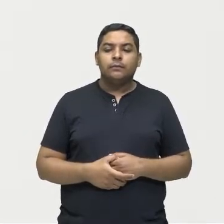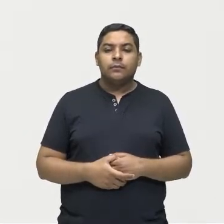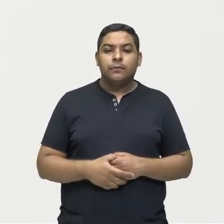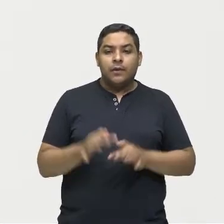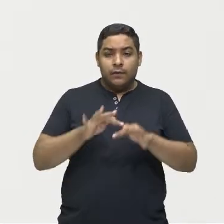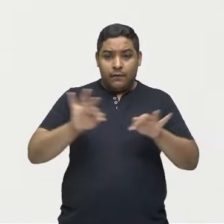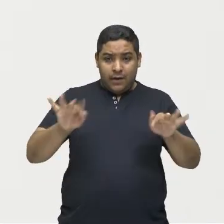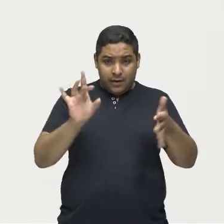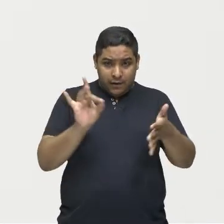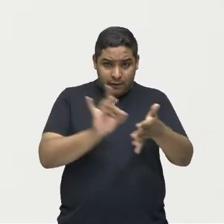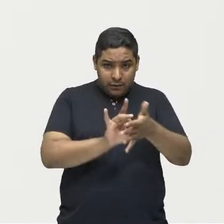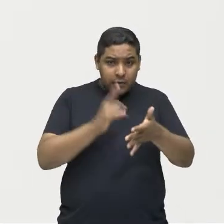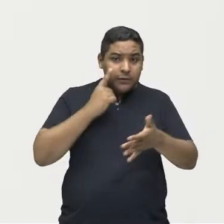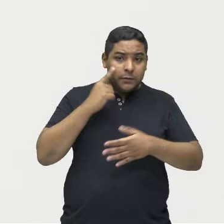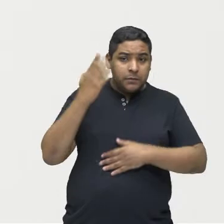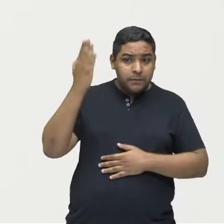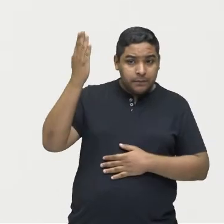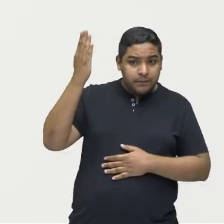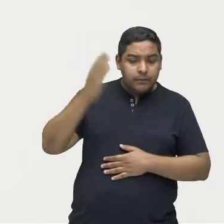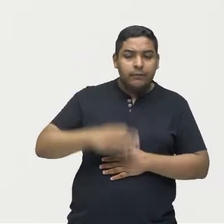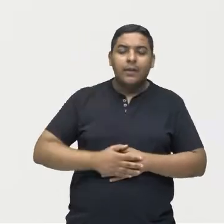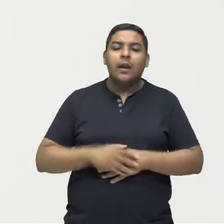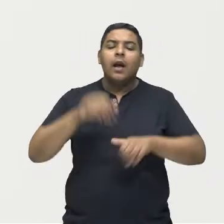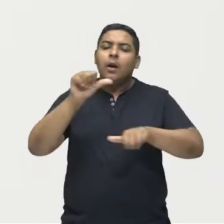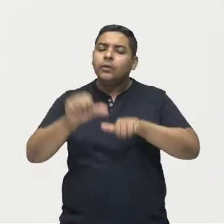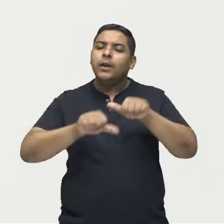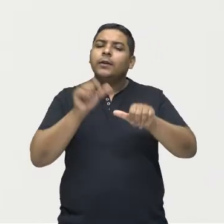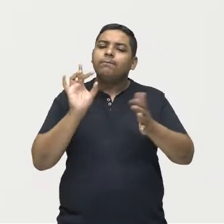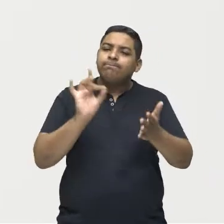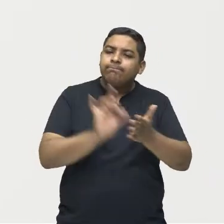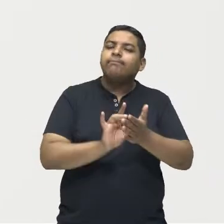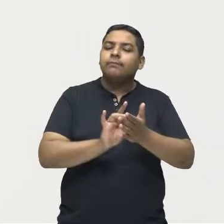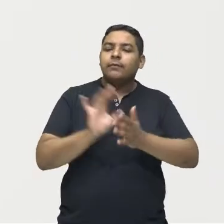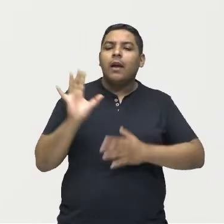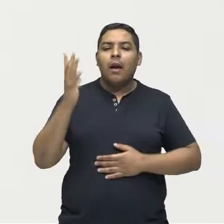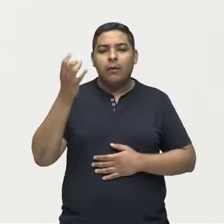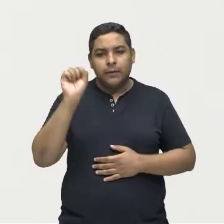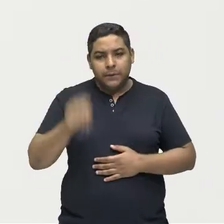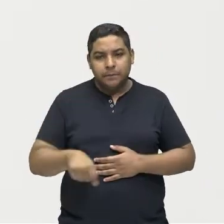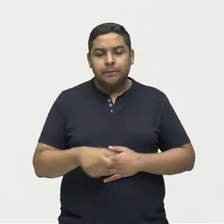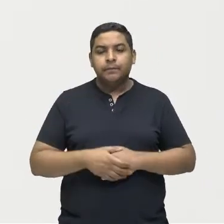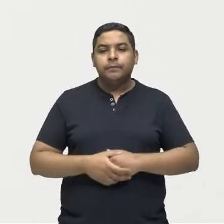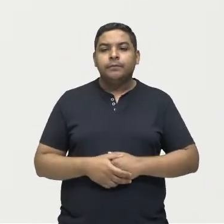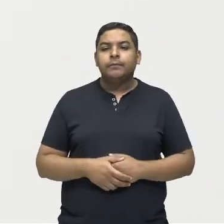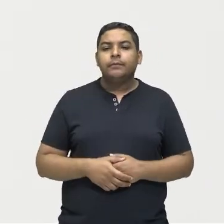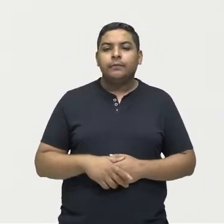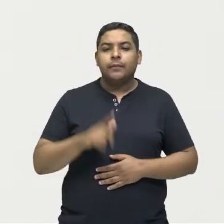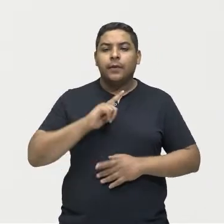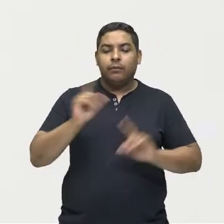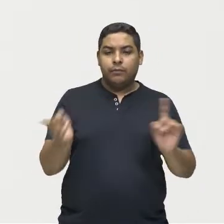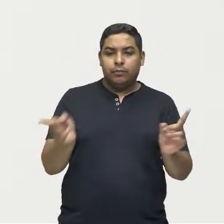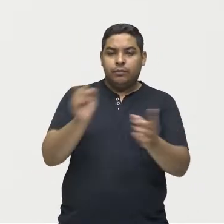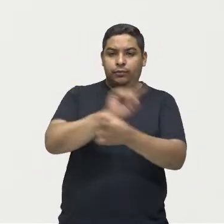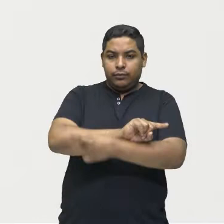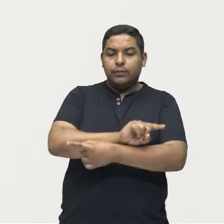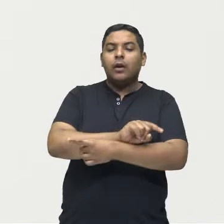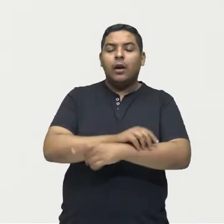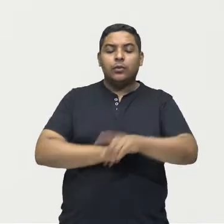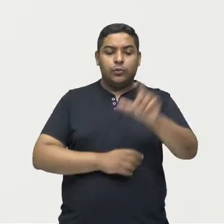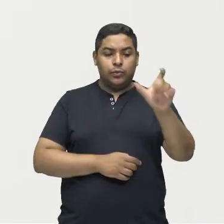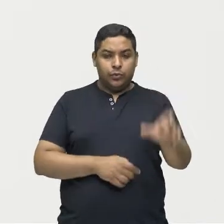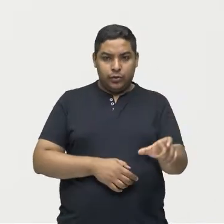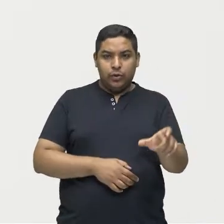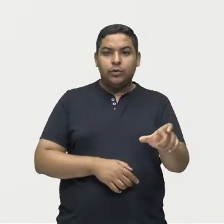A alteração que de fato acontece é essa inversão aqui, ó, entre sujeito e verbo,